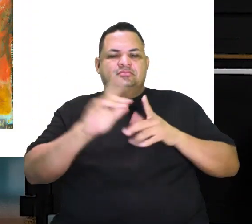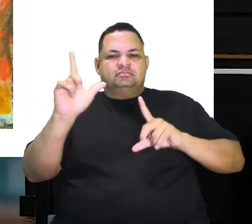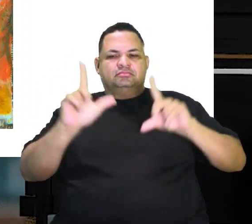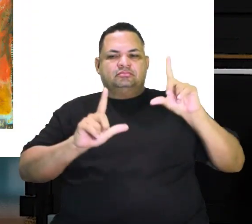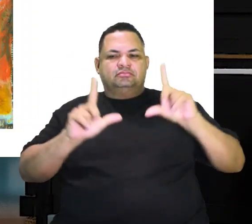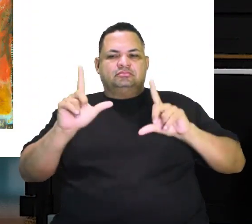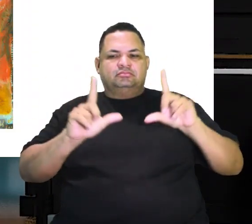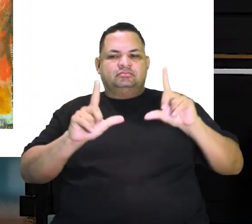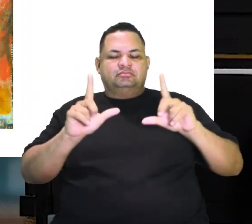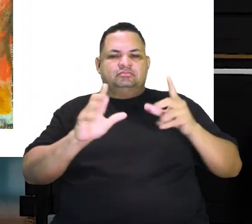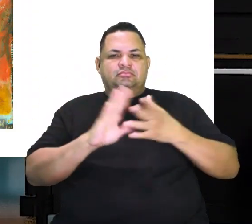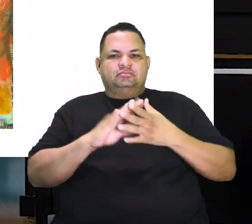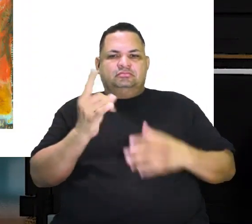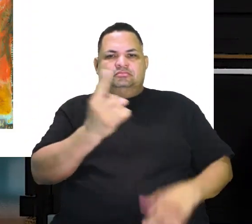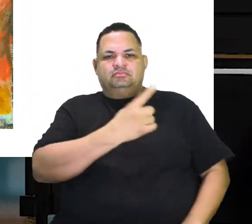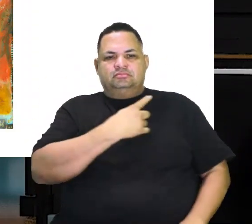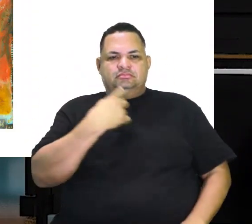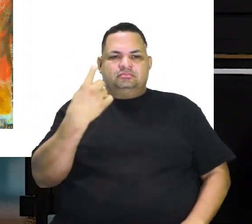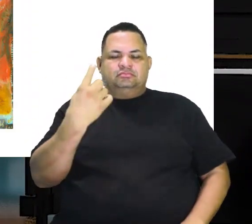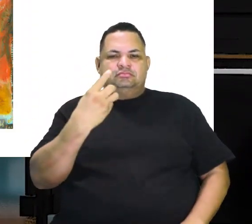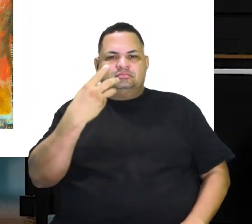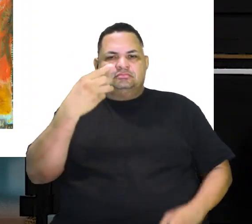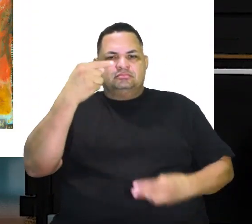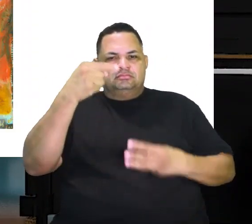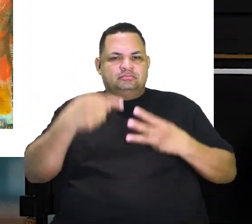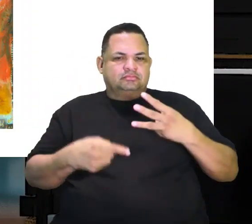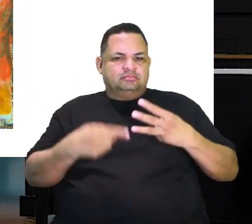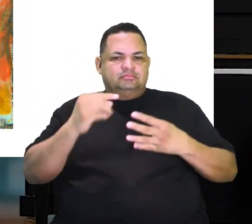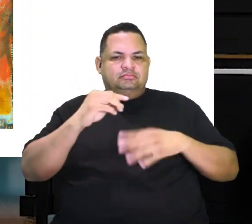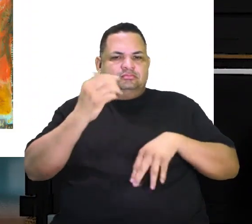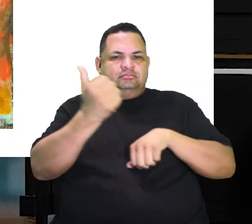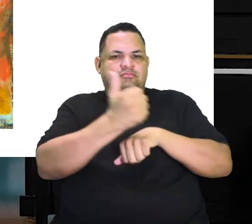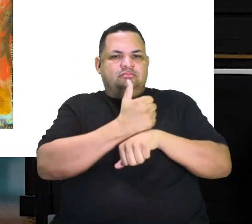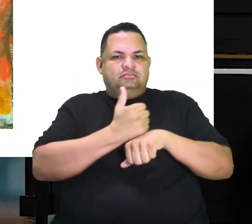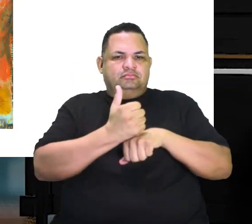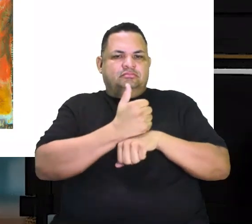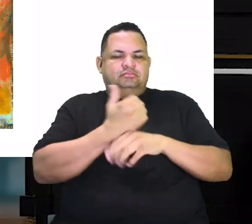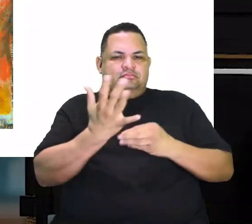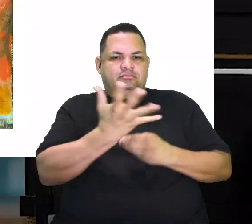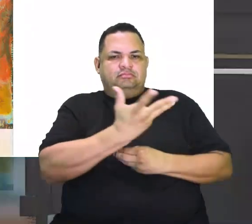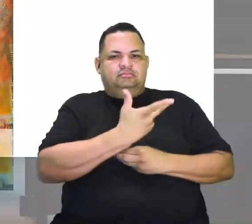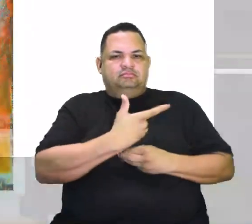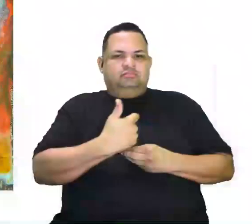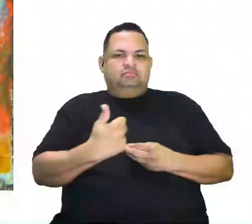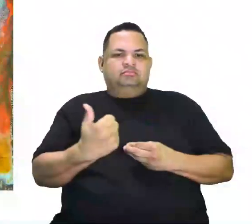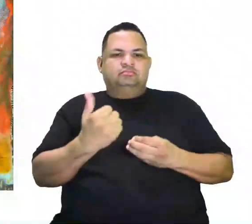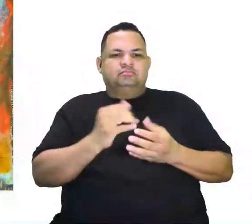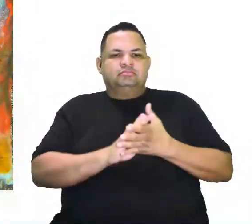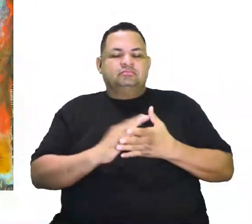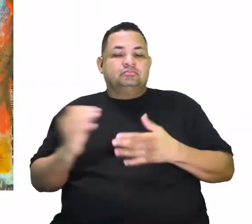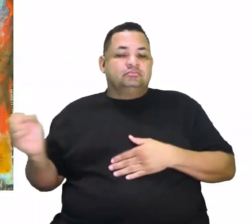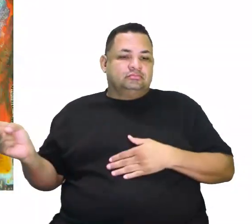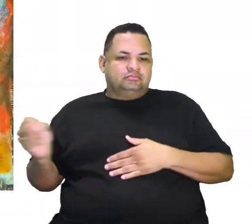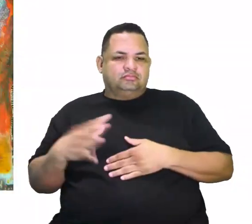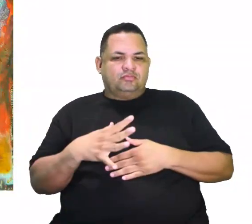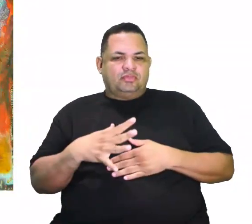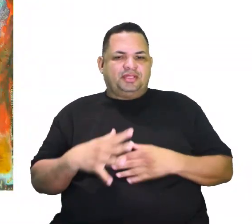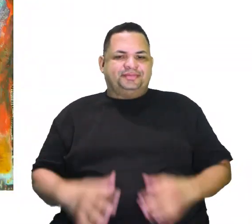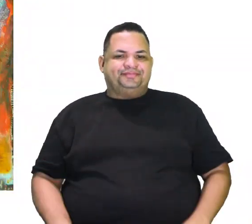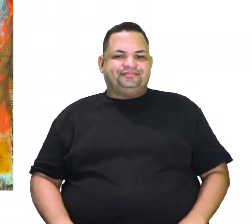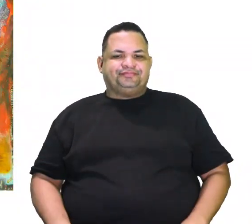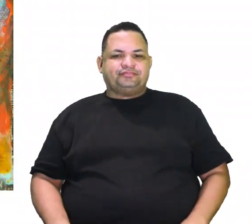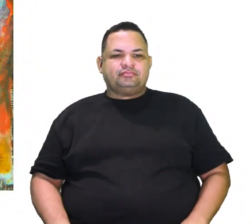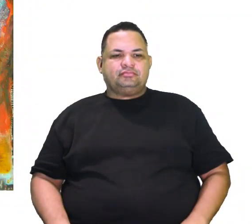estudante, voltando aqui para a tela, nós falamos de 3 artistas, né? Falamos